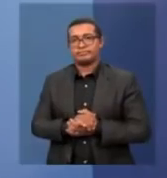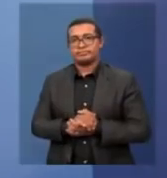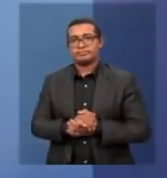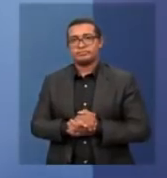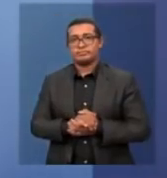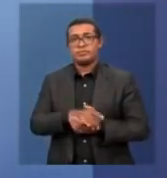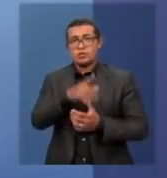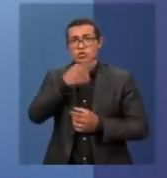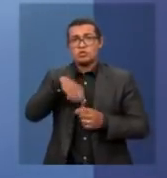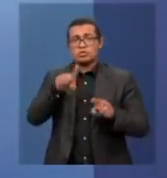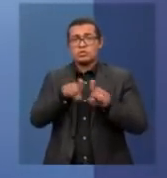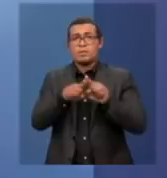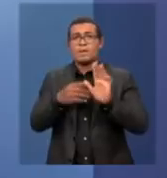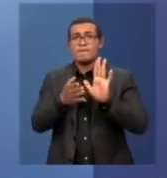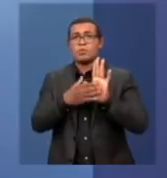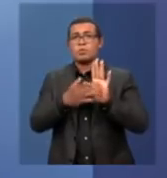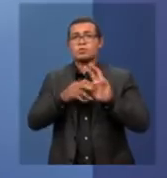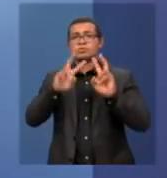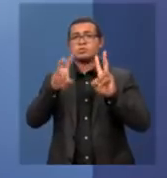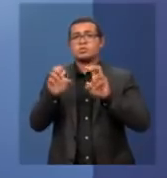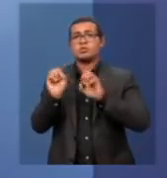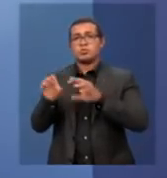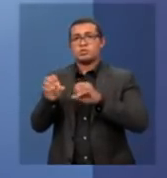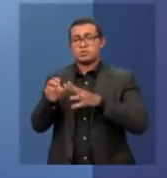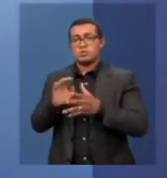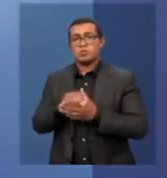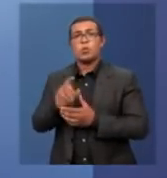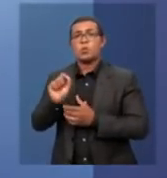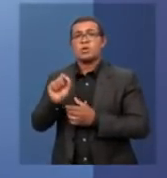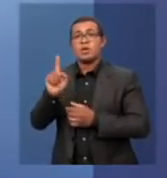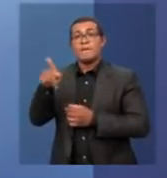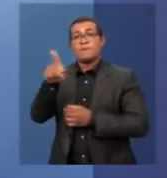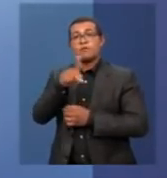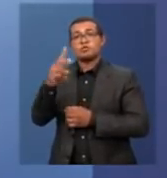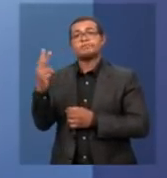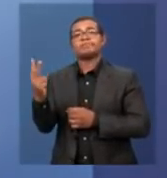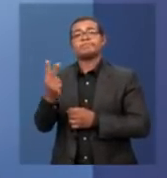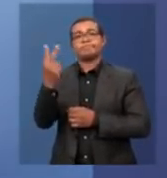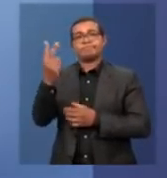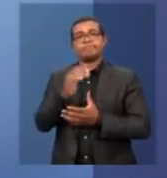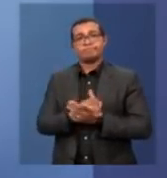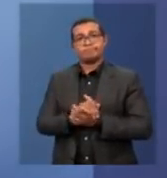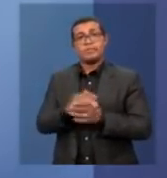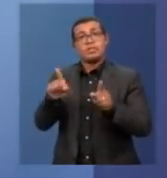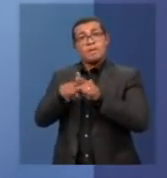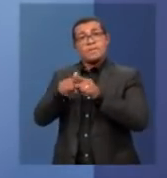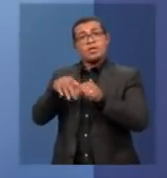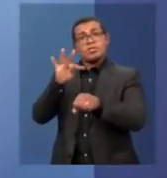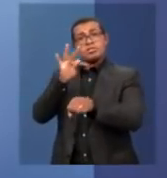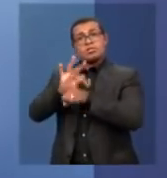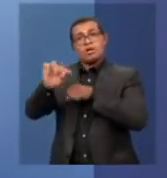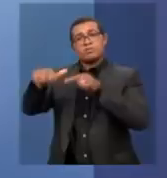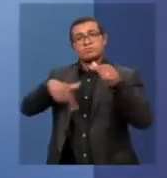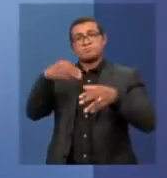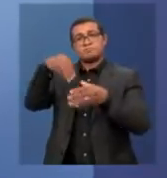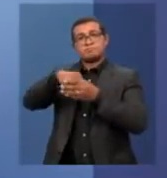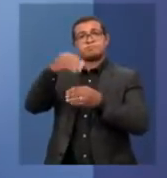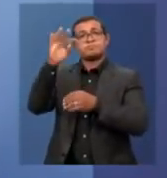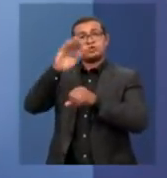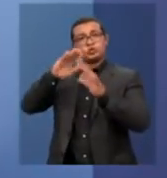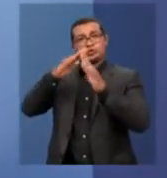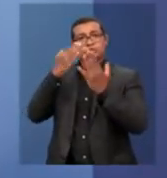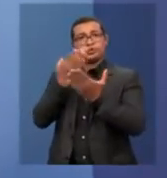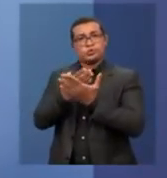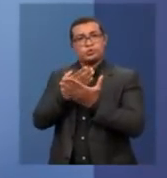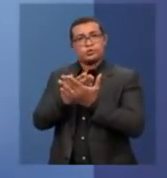proposta para a educação victor e léo é valorizar o professor é os técnicos e escolares melhorar a educação com